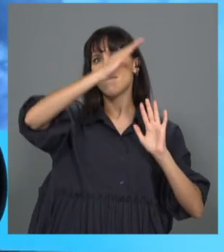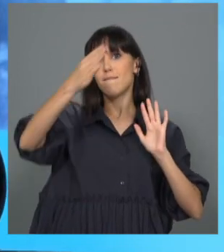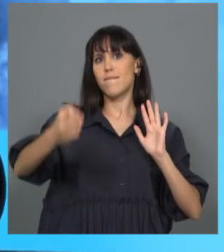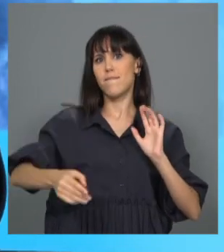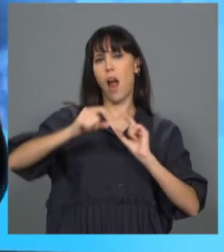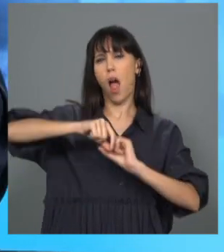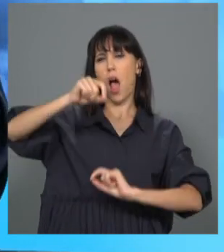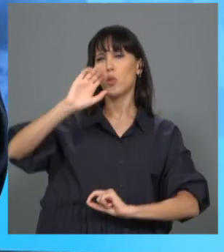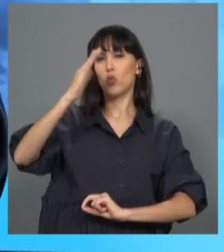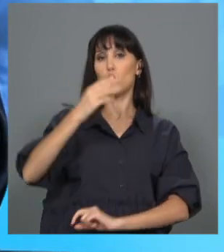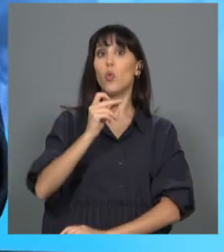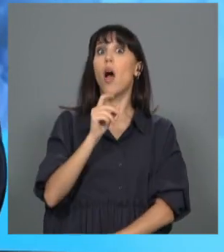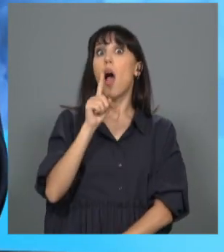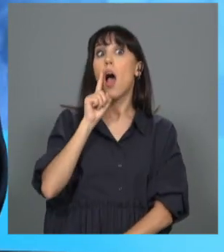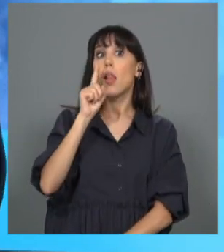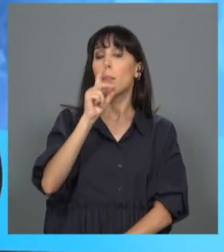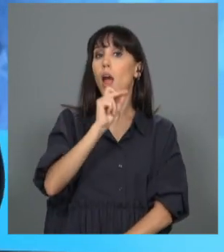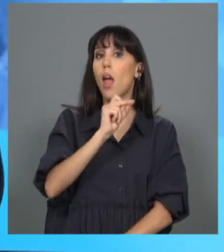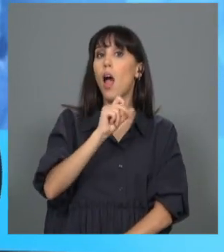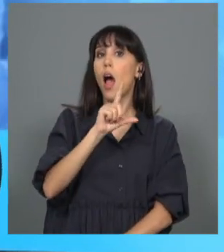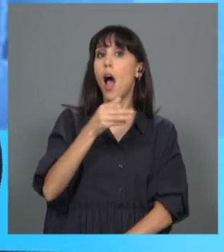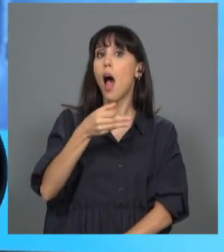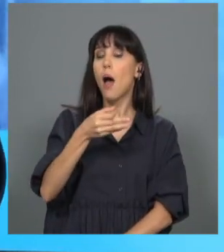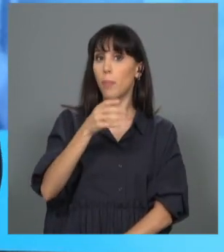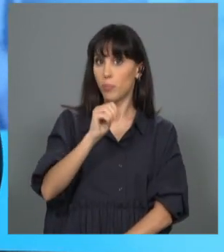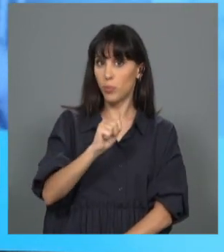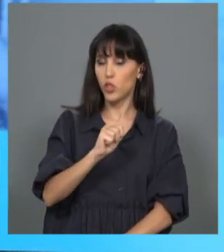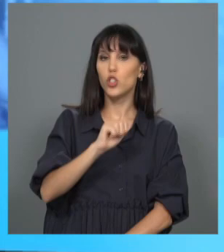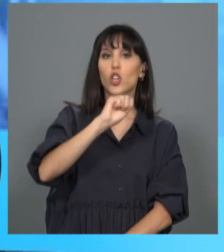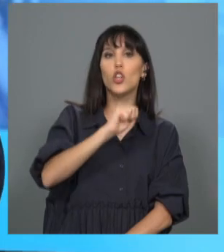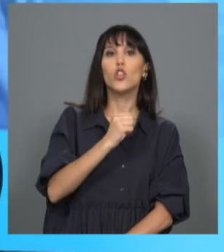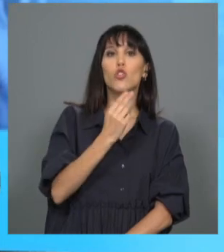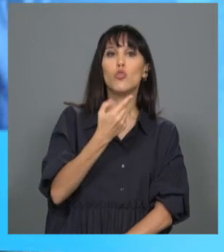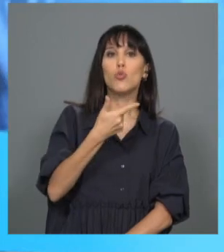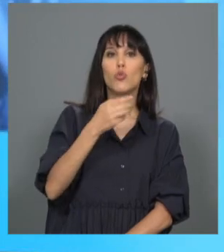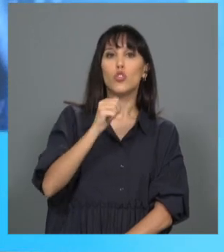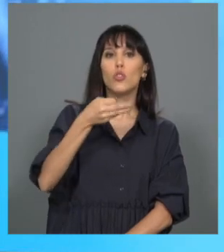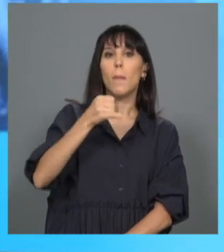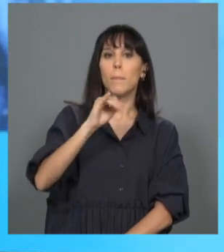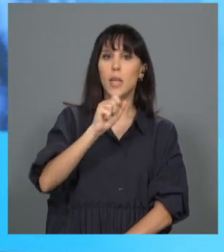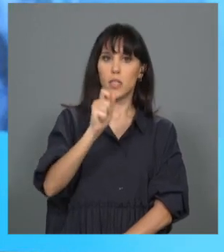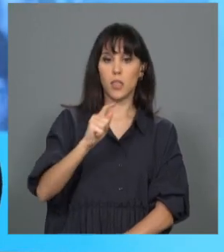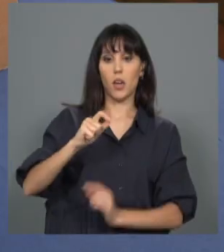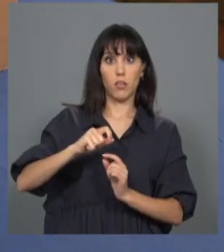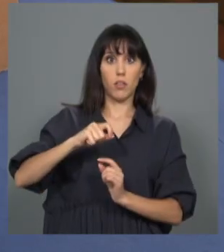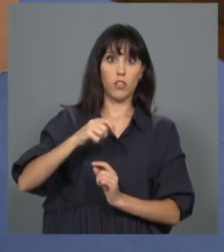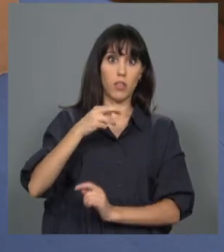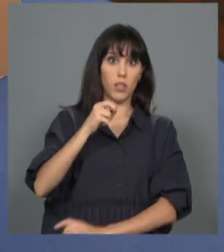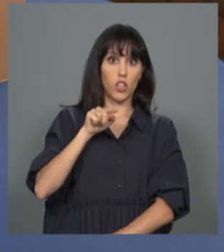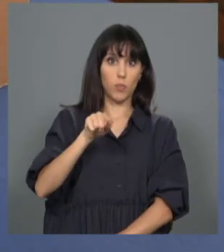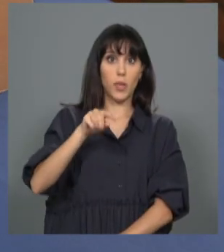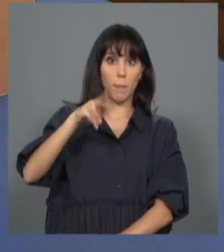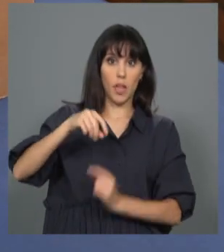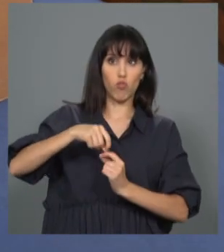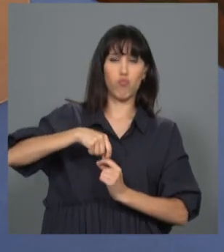Alpes alemães, que é Zugspitze, que tem quase 3.000 metros de altura e ao qual